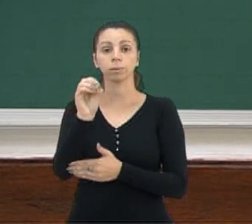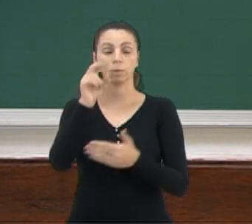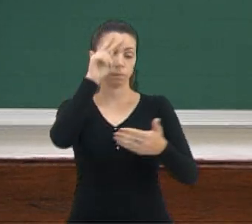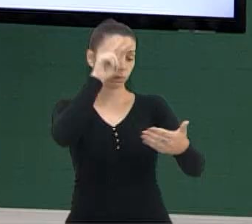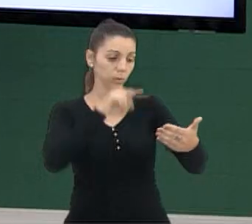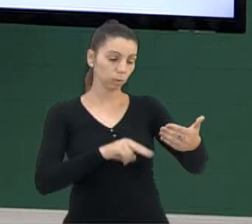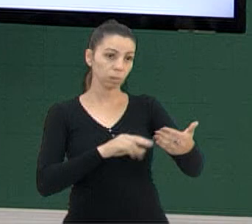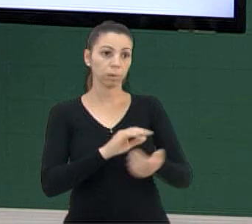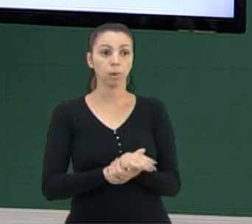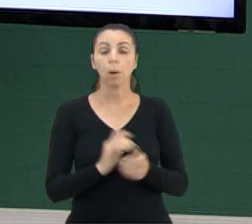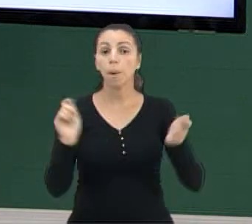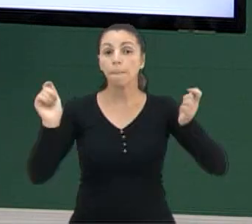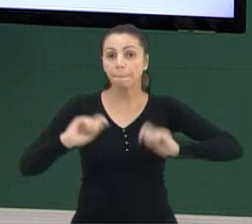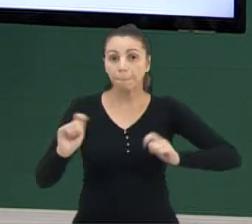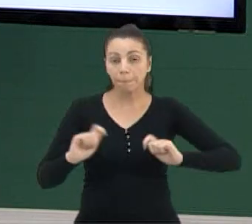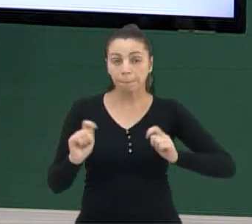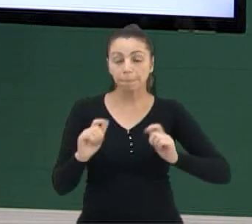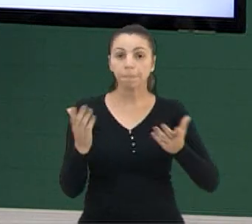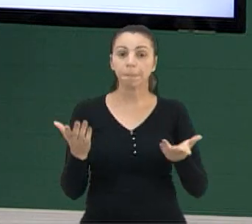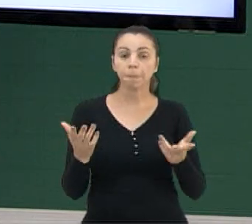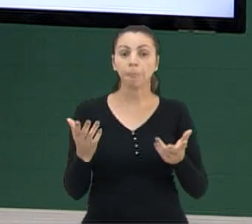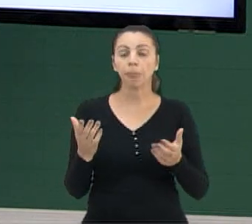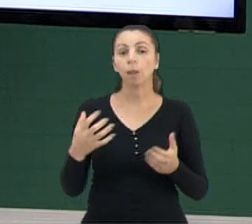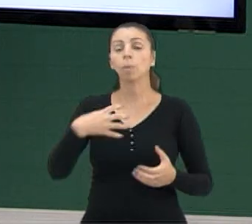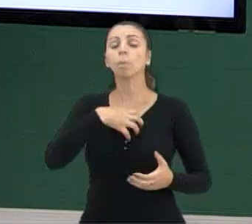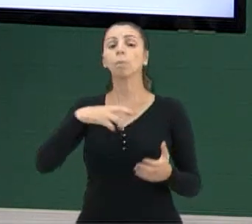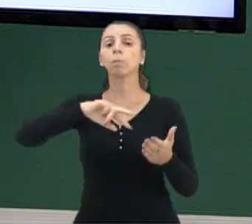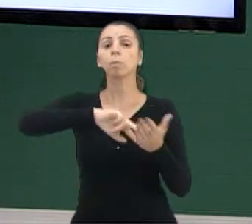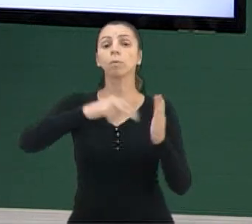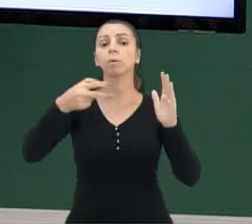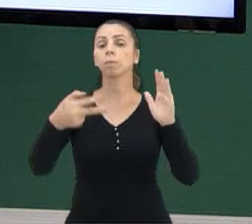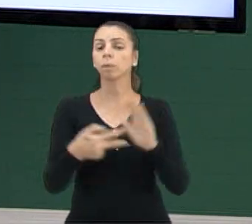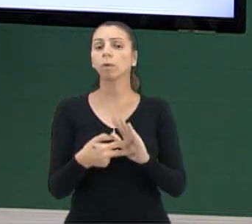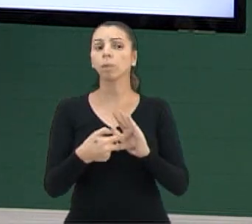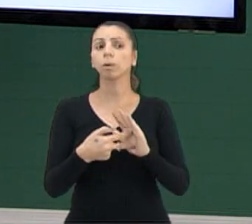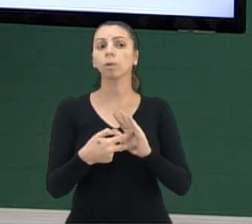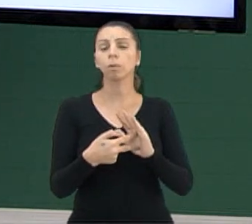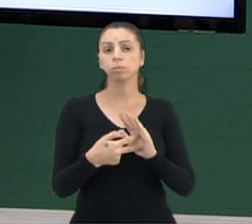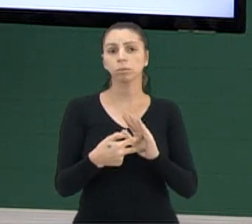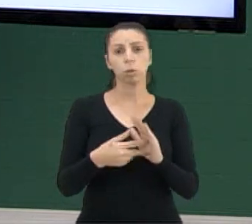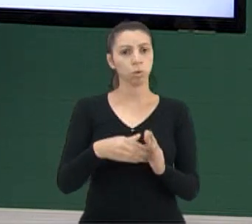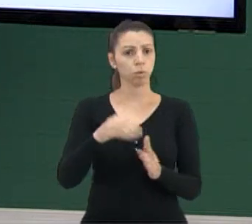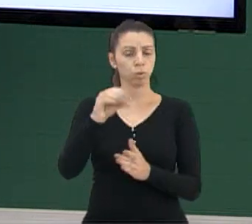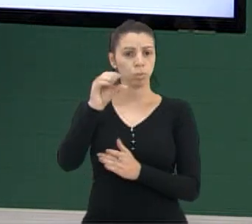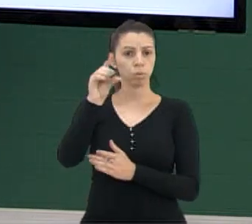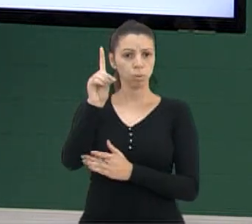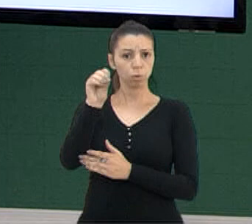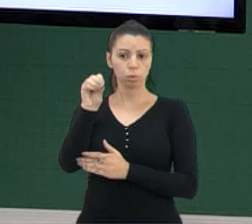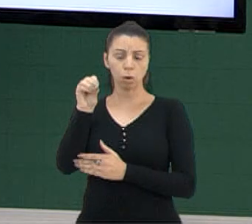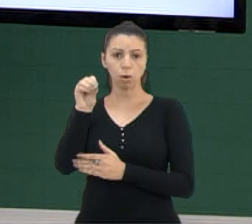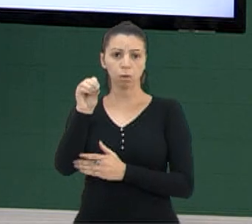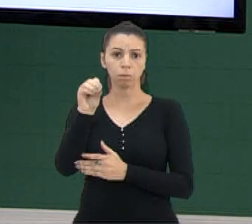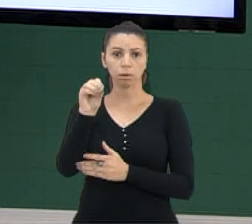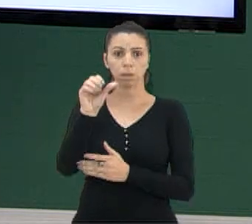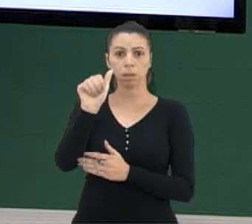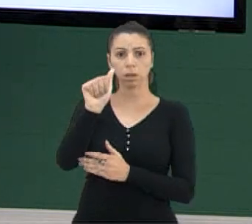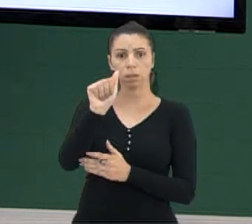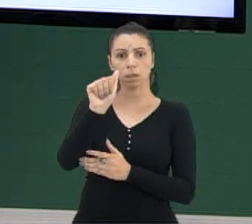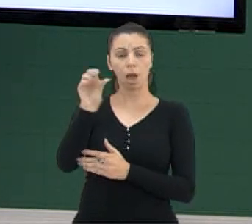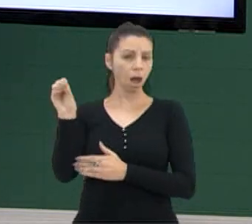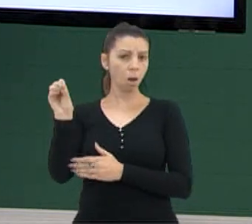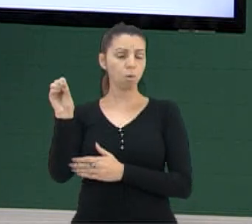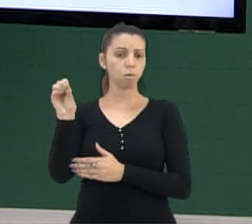se eu pedisse para vocês qual é o valor semântico de do ideal, vejam que não tem,